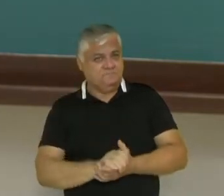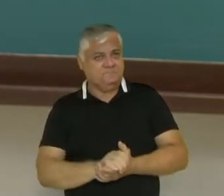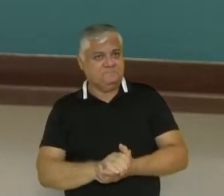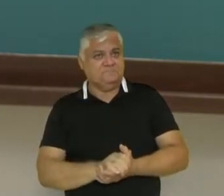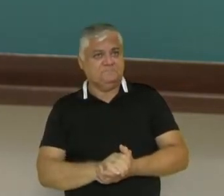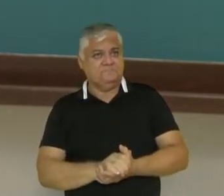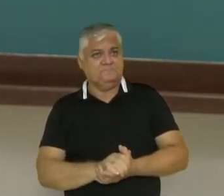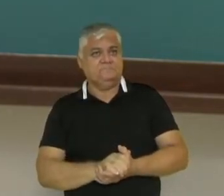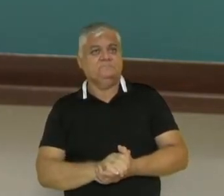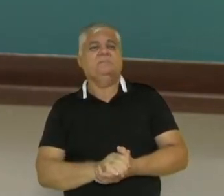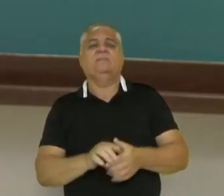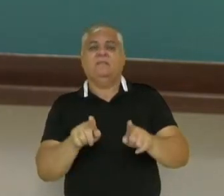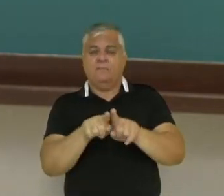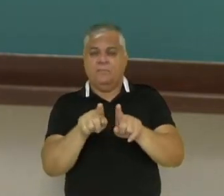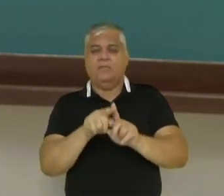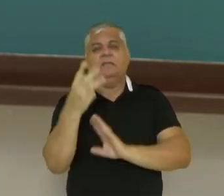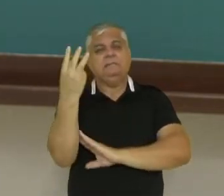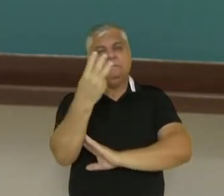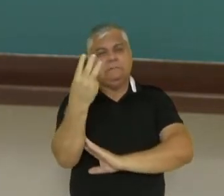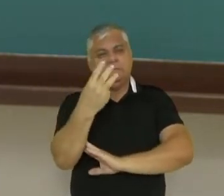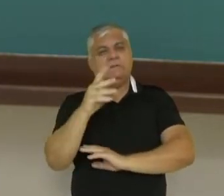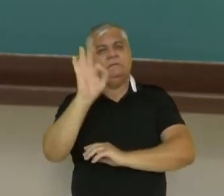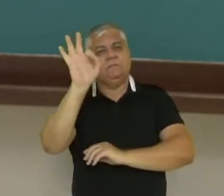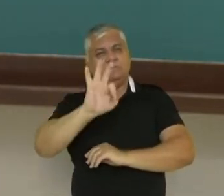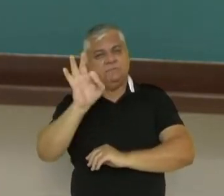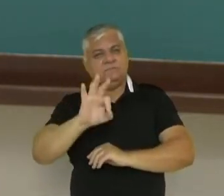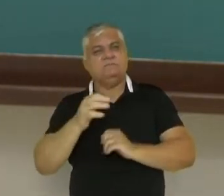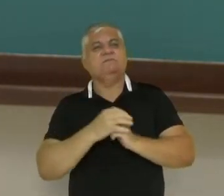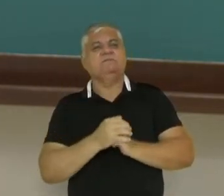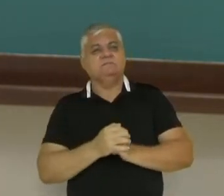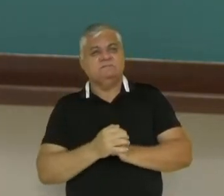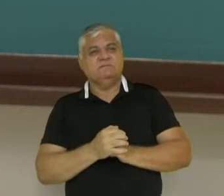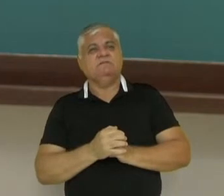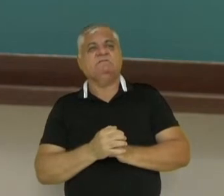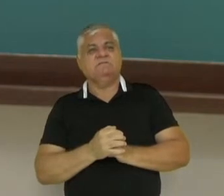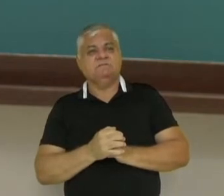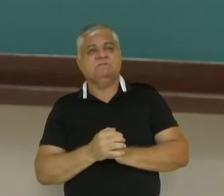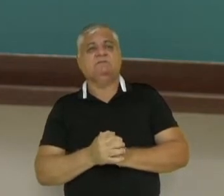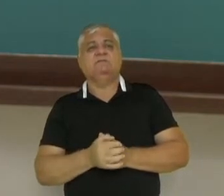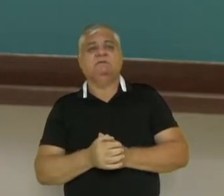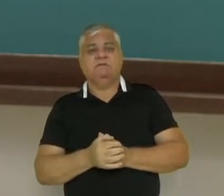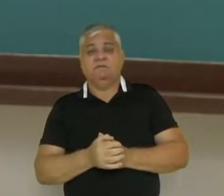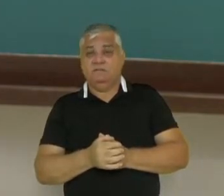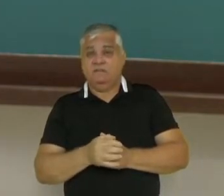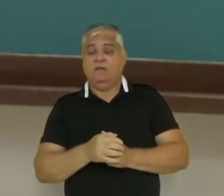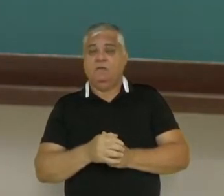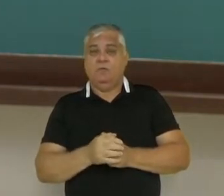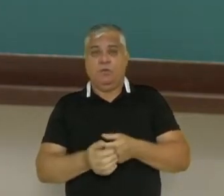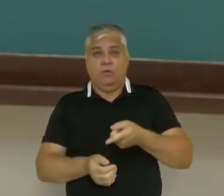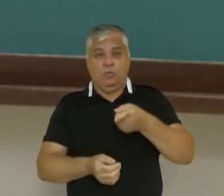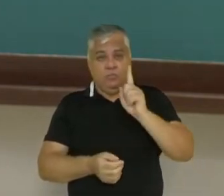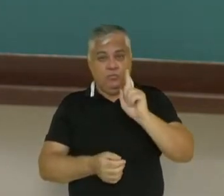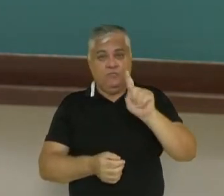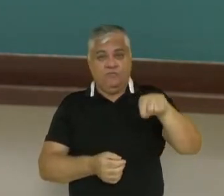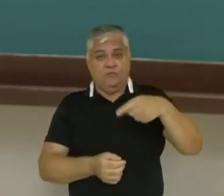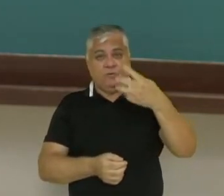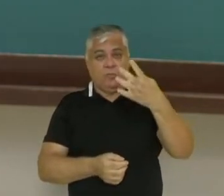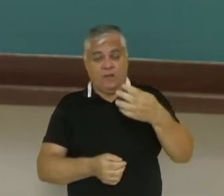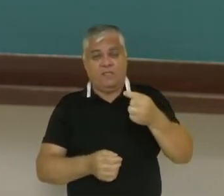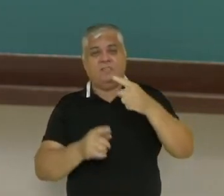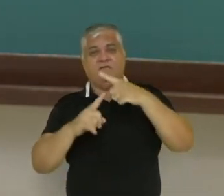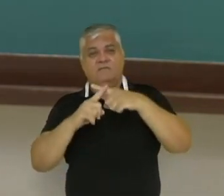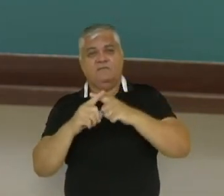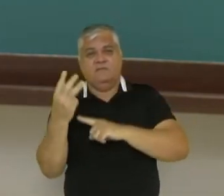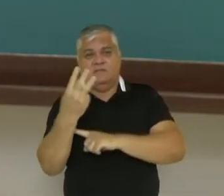litros. Descarga, mesma coisa. 33% de 140, vou multiplicar